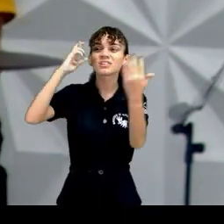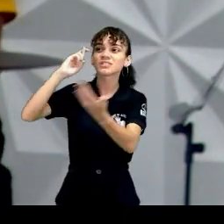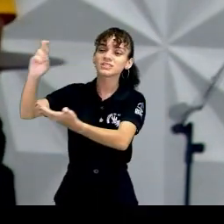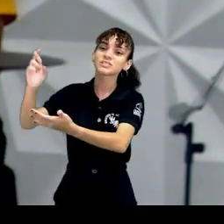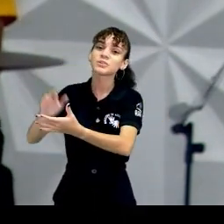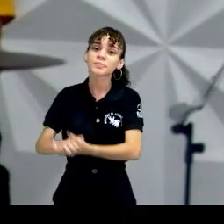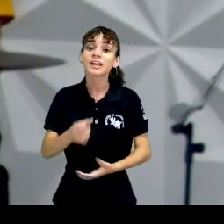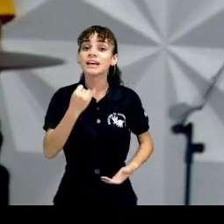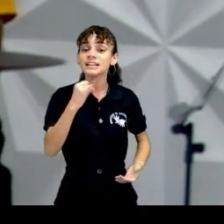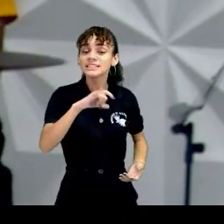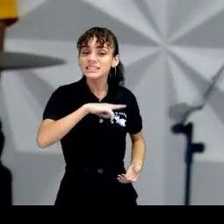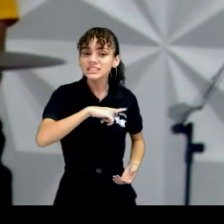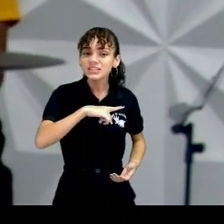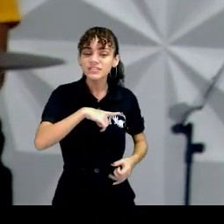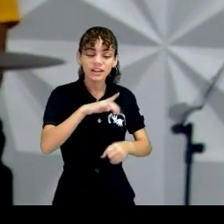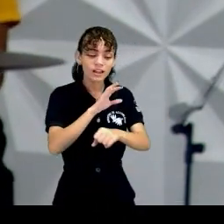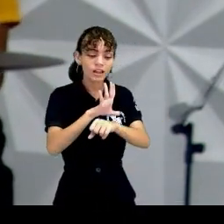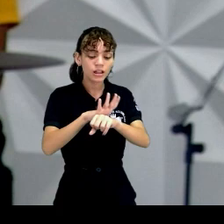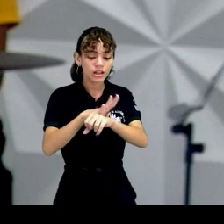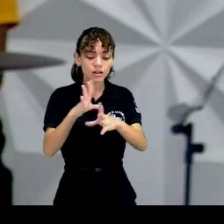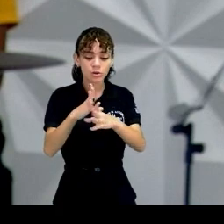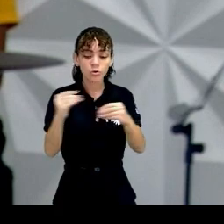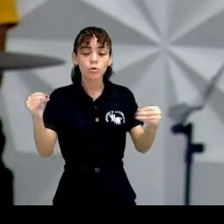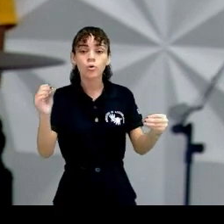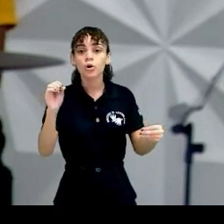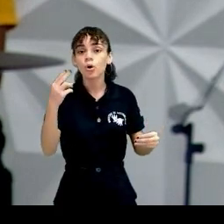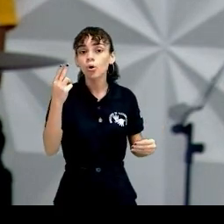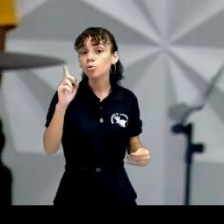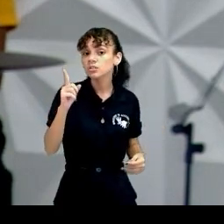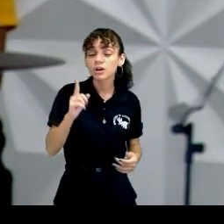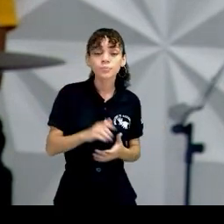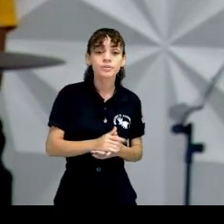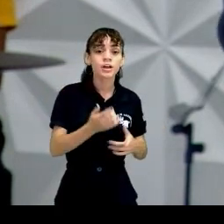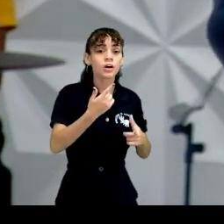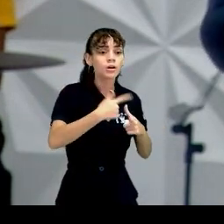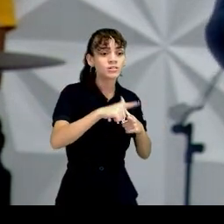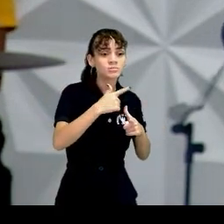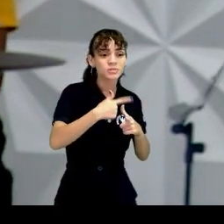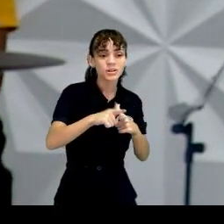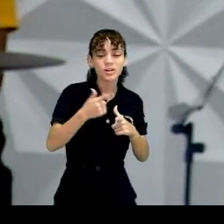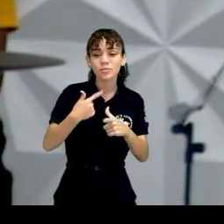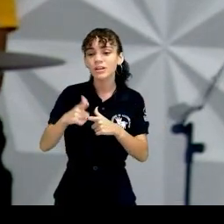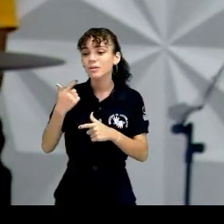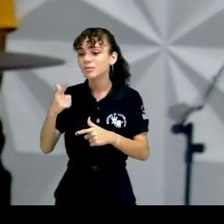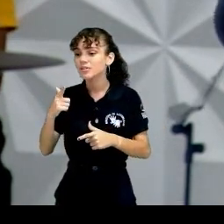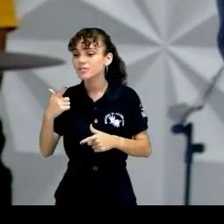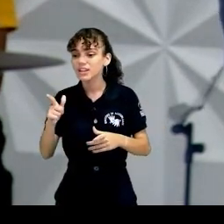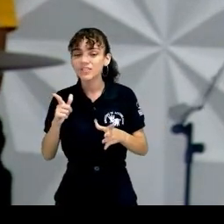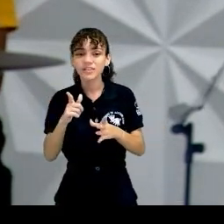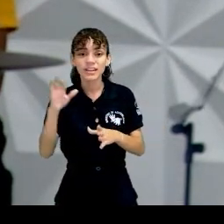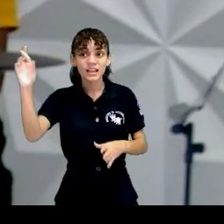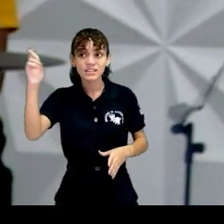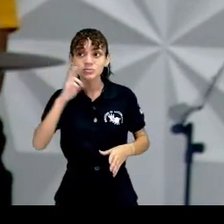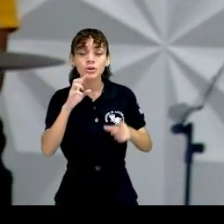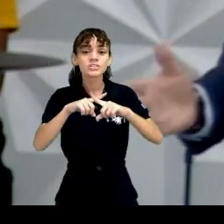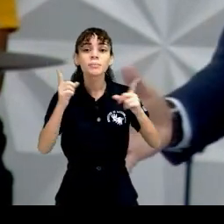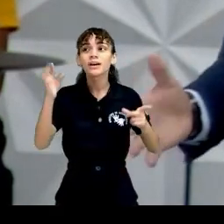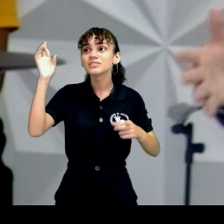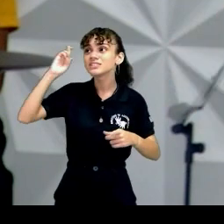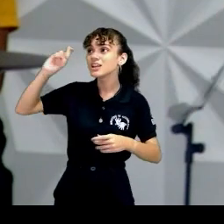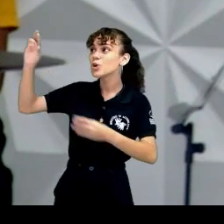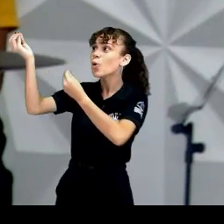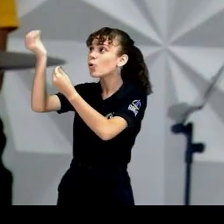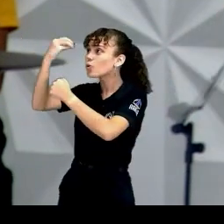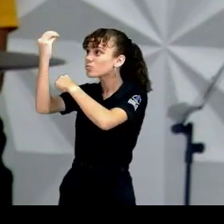diga: Senhor, eu sei que quem cuida da minha vida é o Senhor. Quem está no controle da minha vida é o Senhor. Aqueles